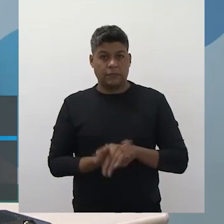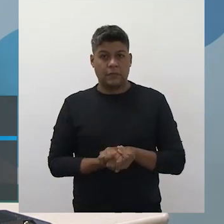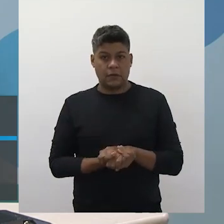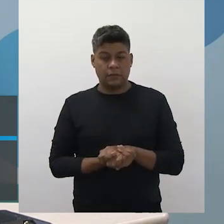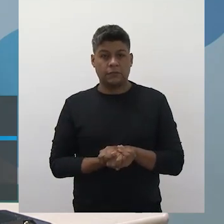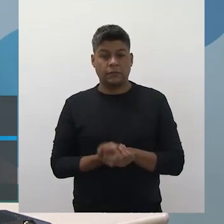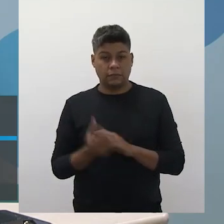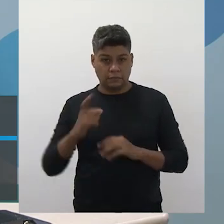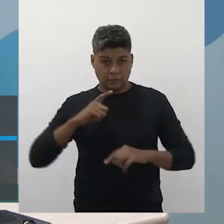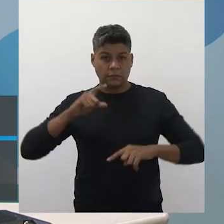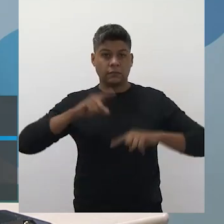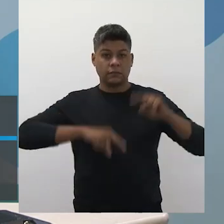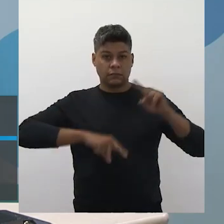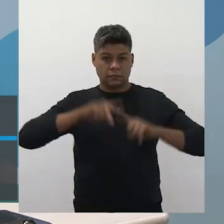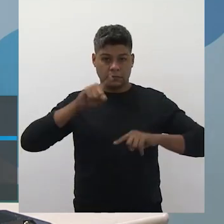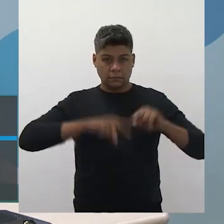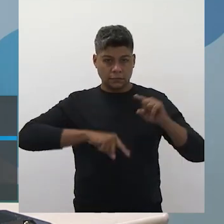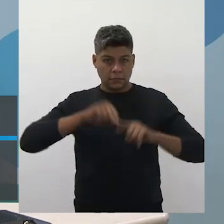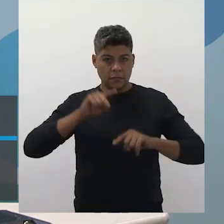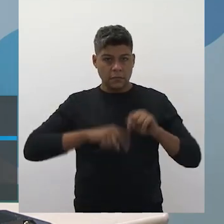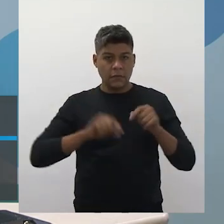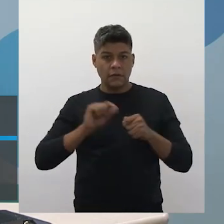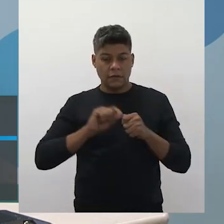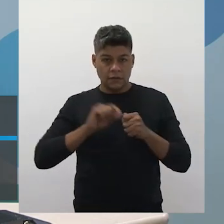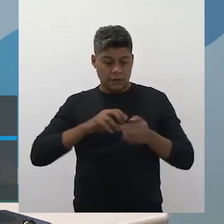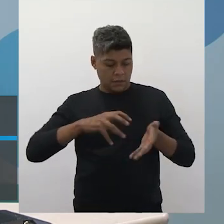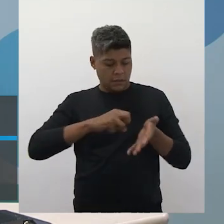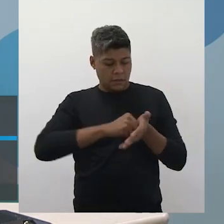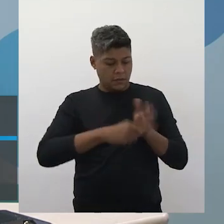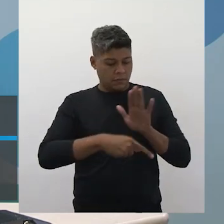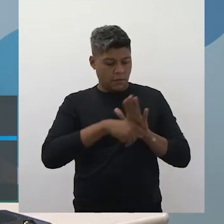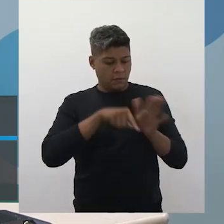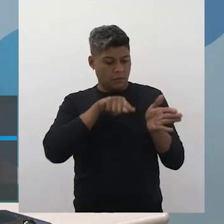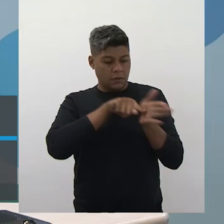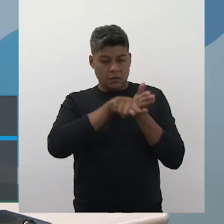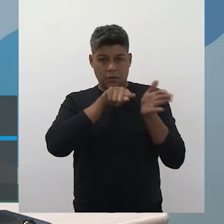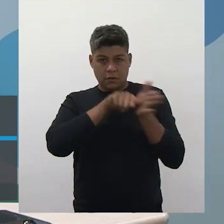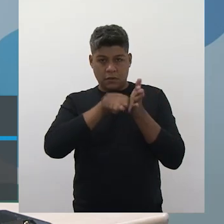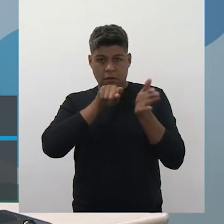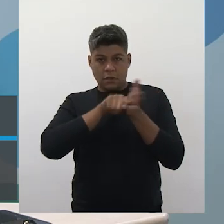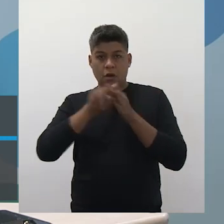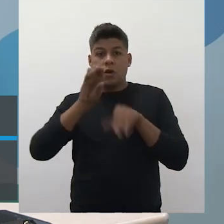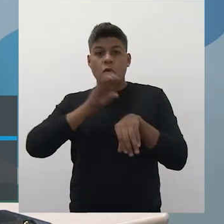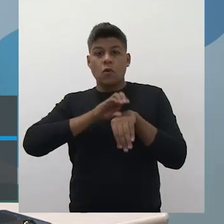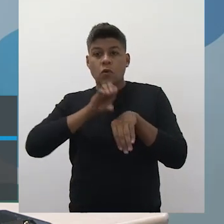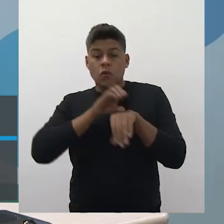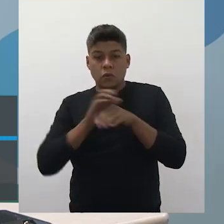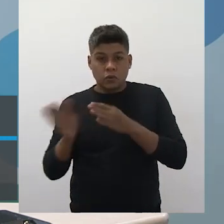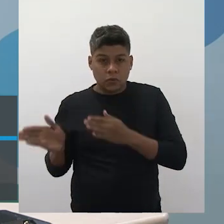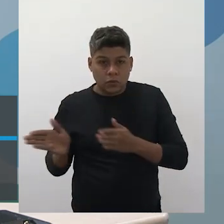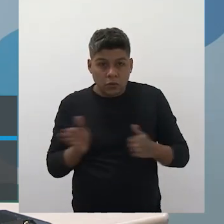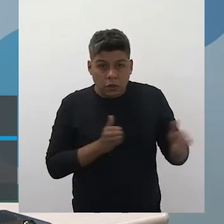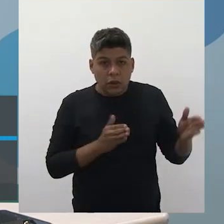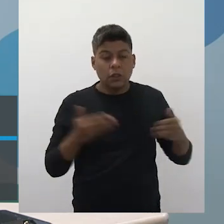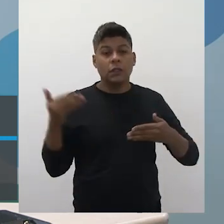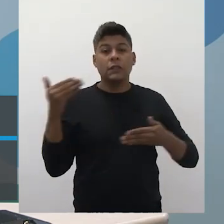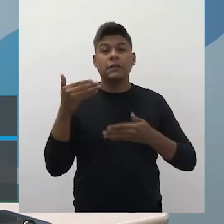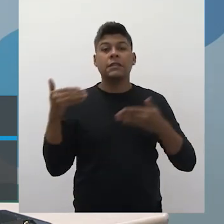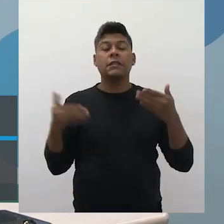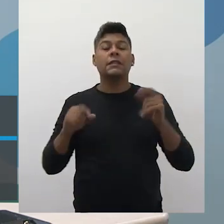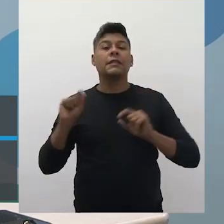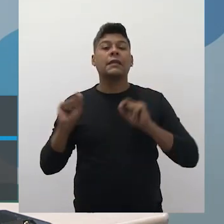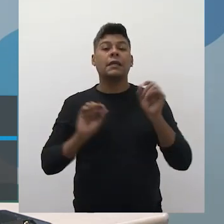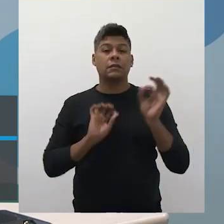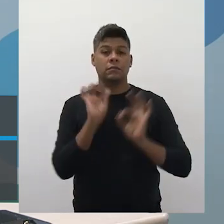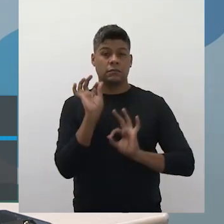vocês já pegaram materiais, para fazer os registros das questões relacionadas a esta formação. Para o próximo slide, nós vamos indicar quem são os